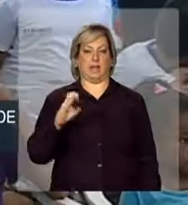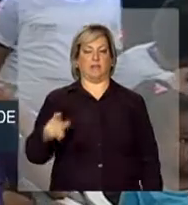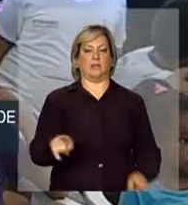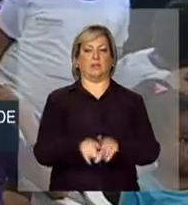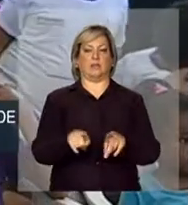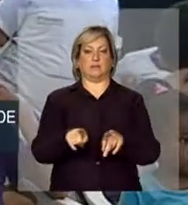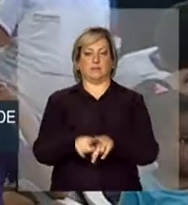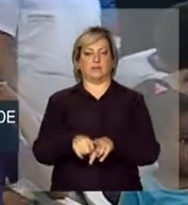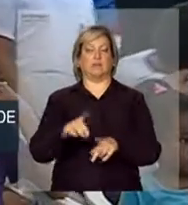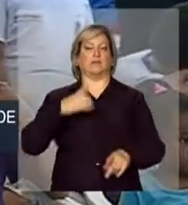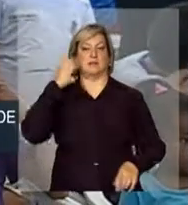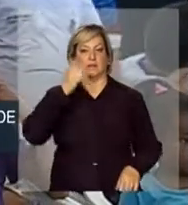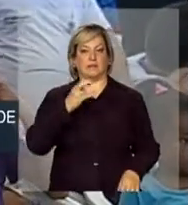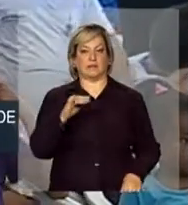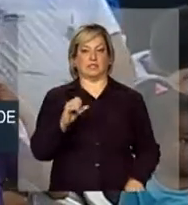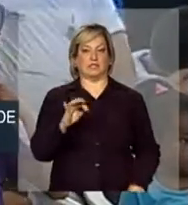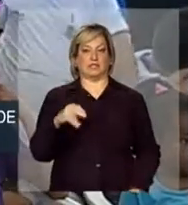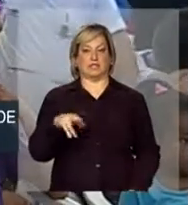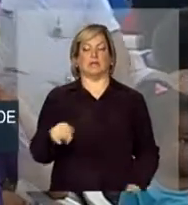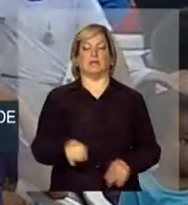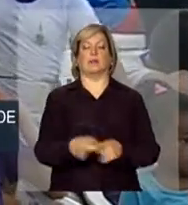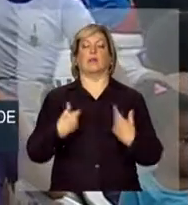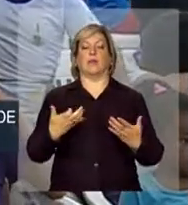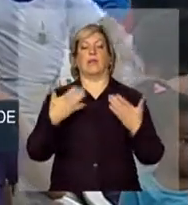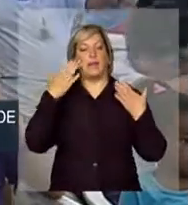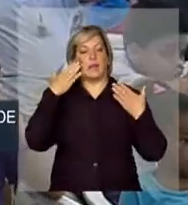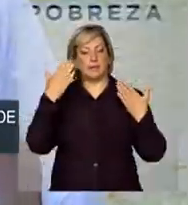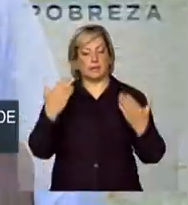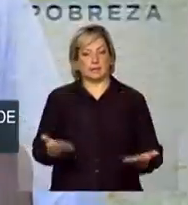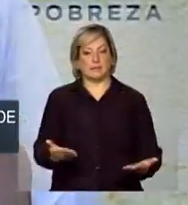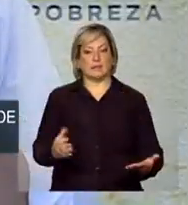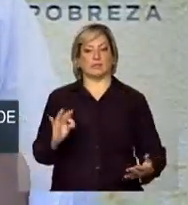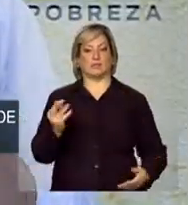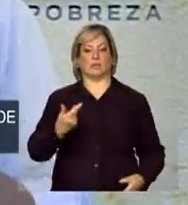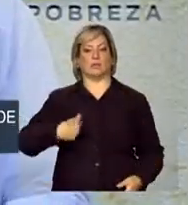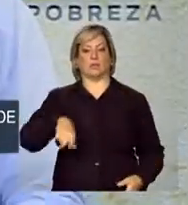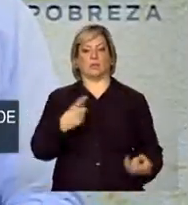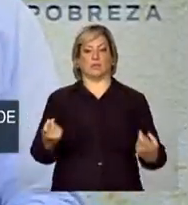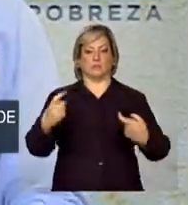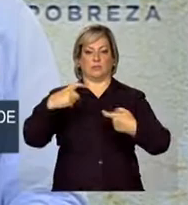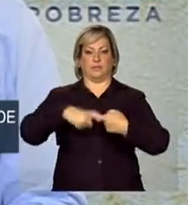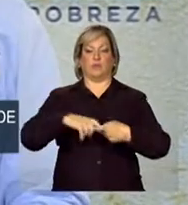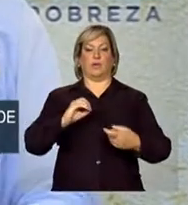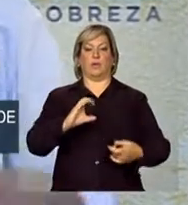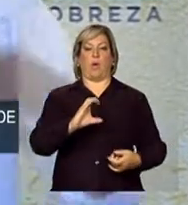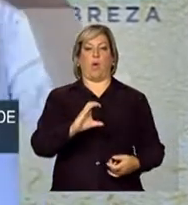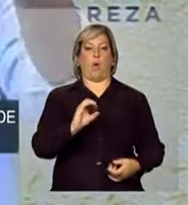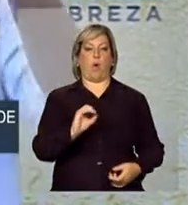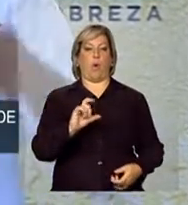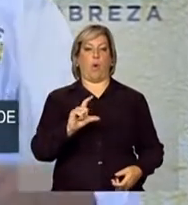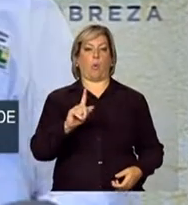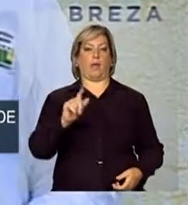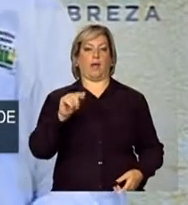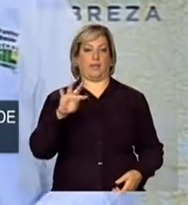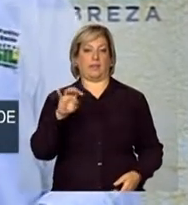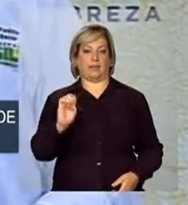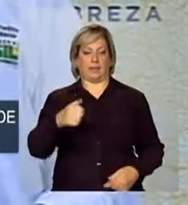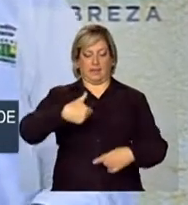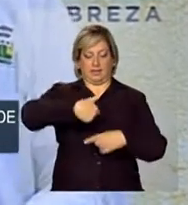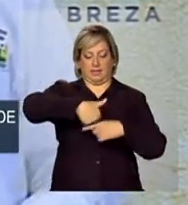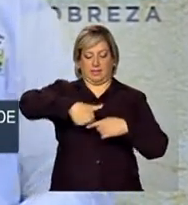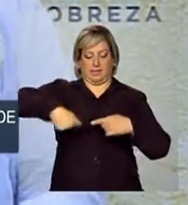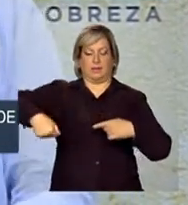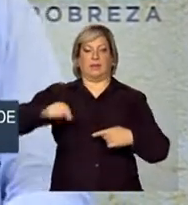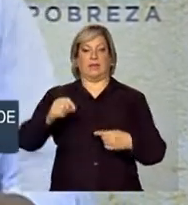Araújo eu queria agradecer os nossos parceiros da Colgate que no sedero